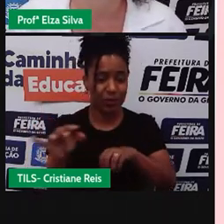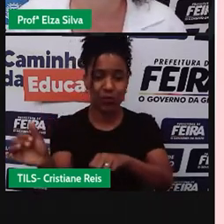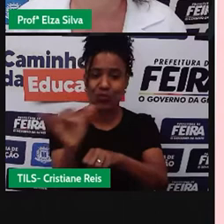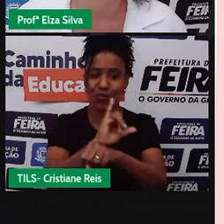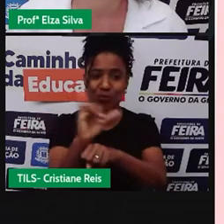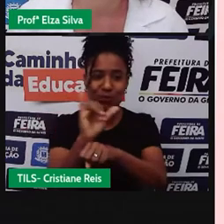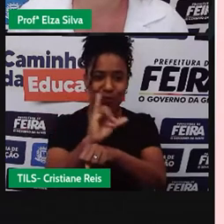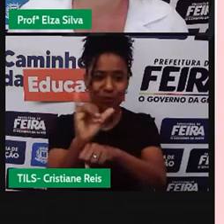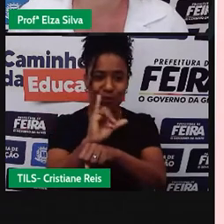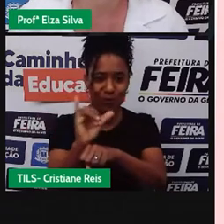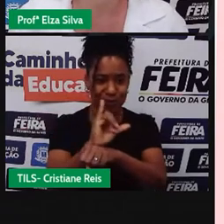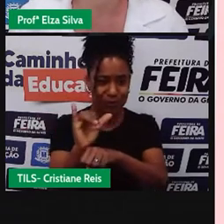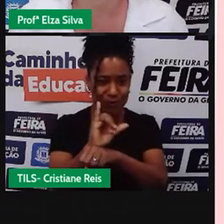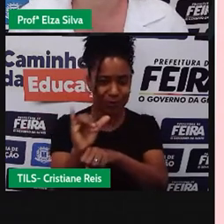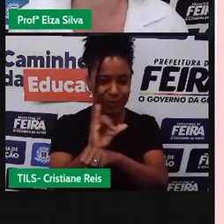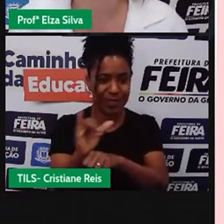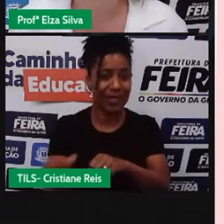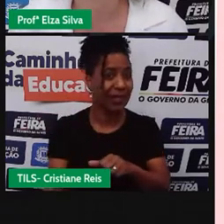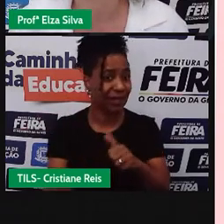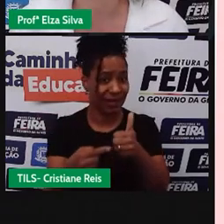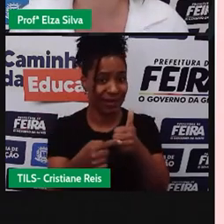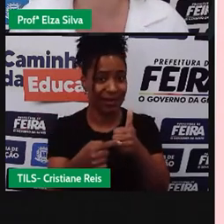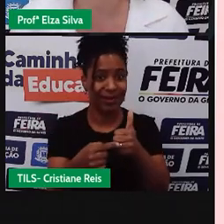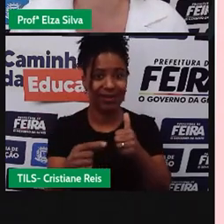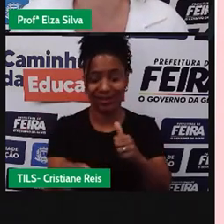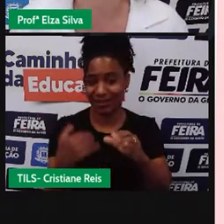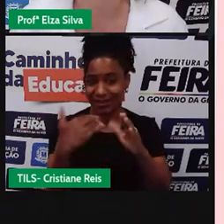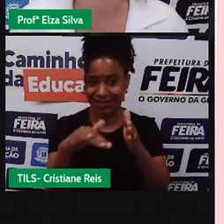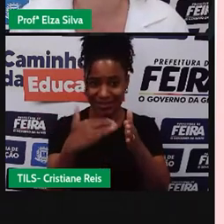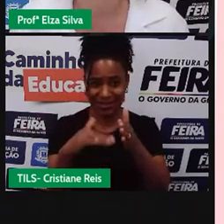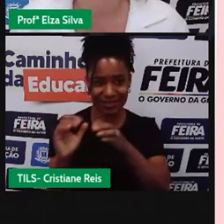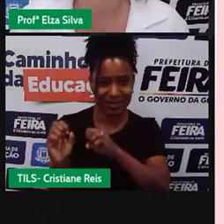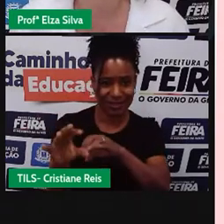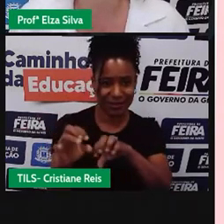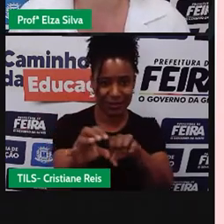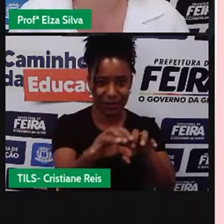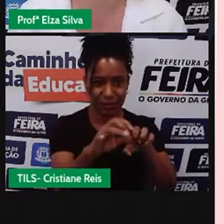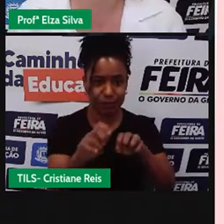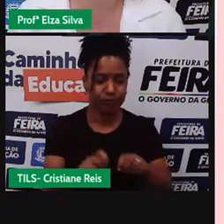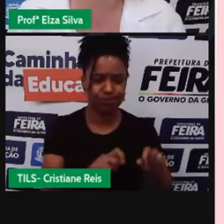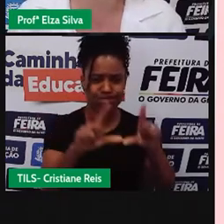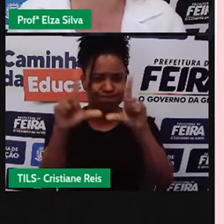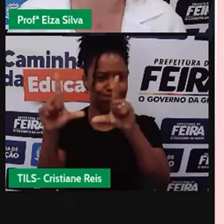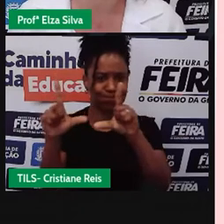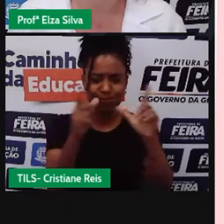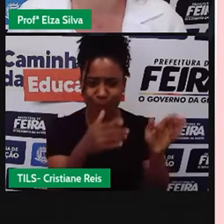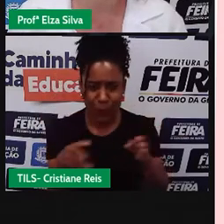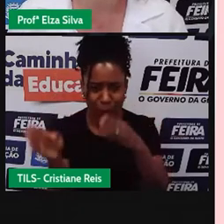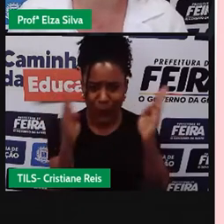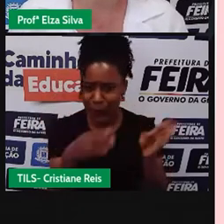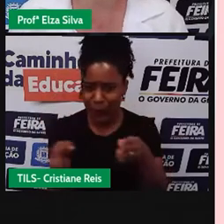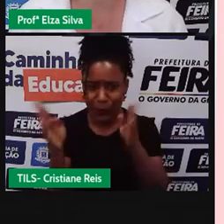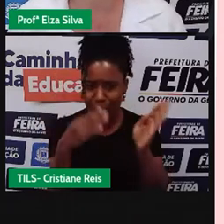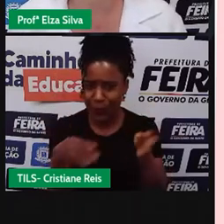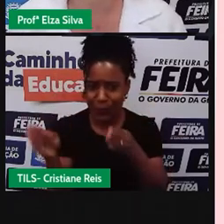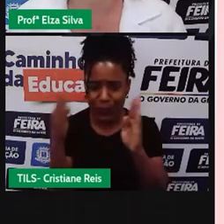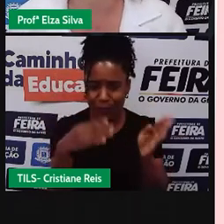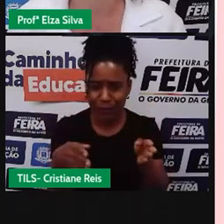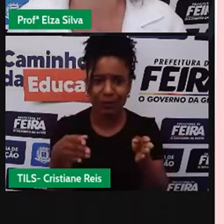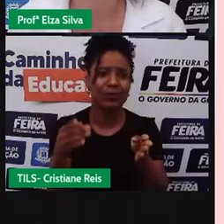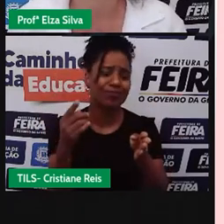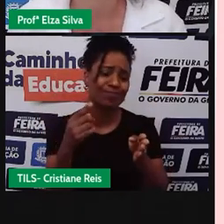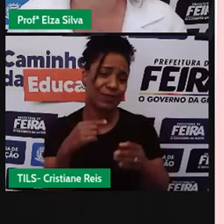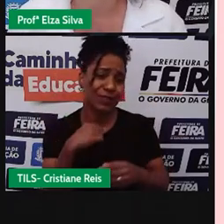Seduc. Então você poderá assisti-las quantas vezes quiser. E aquelas dúvidas